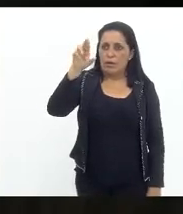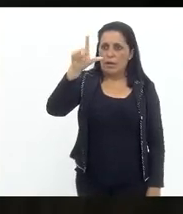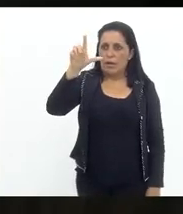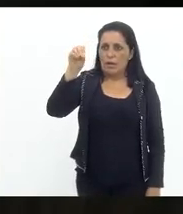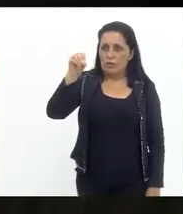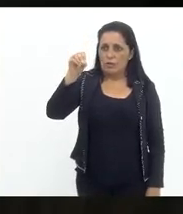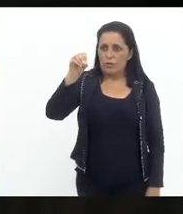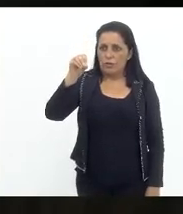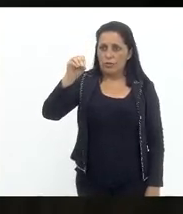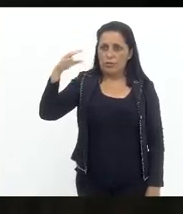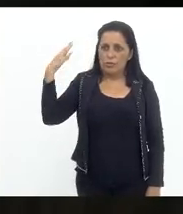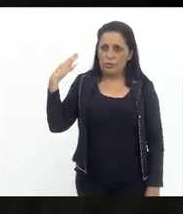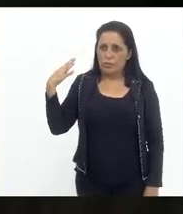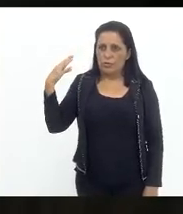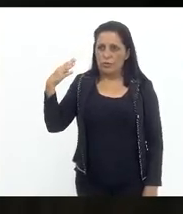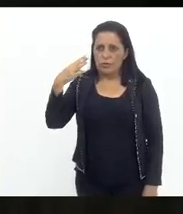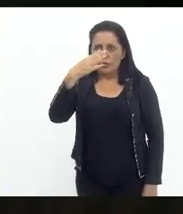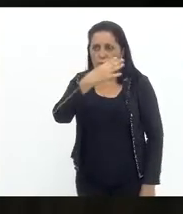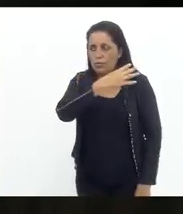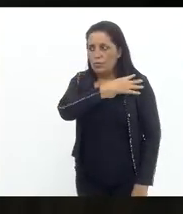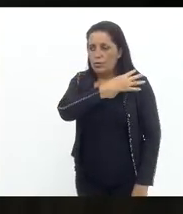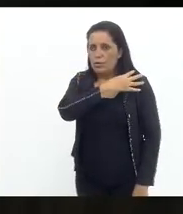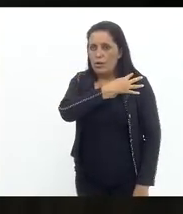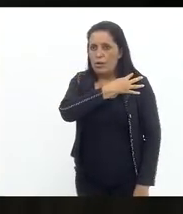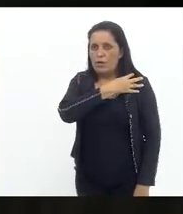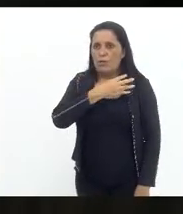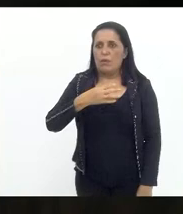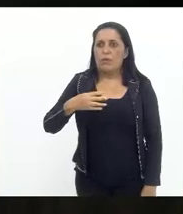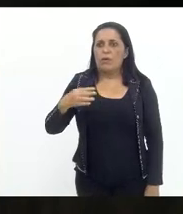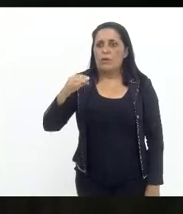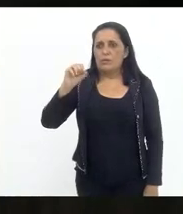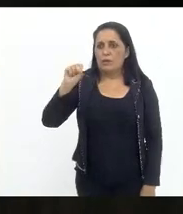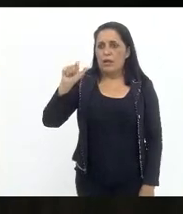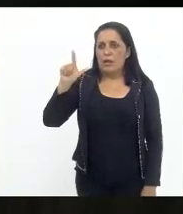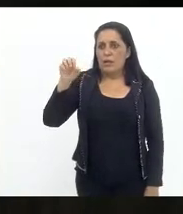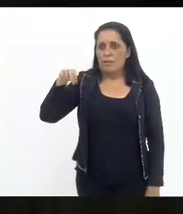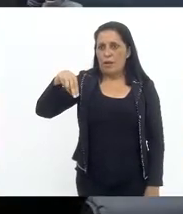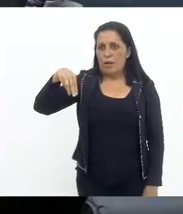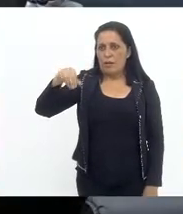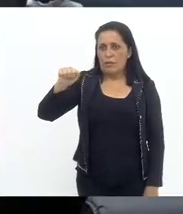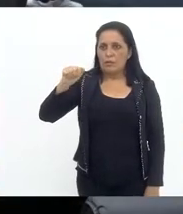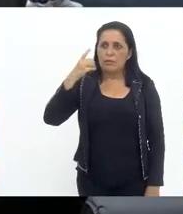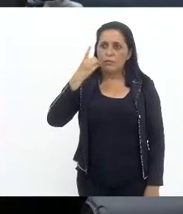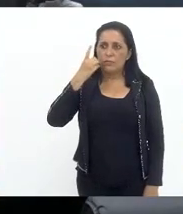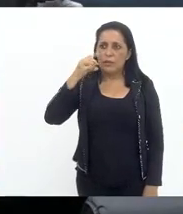Coronel Salema. Deputado Coronel Salema. Deputada Marta Rocha.